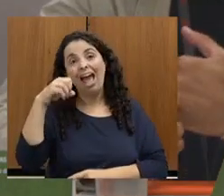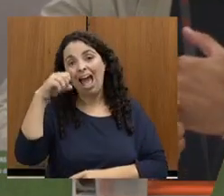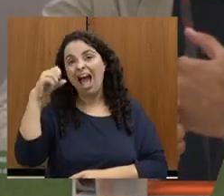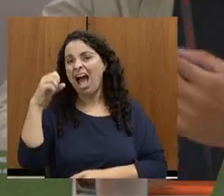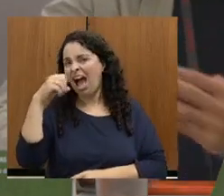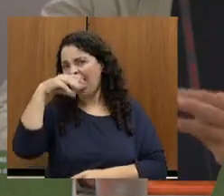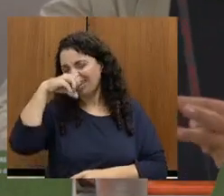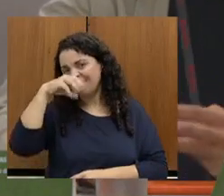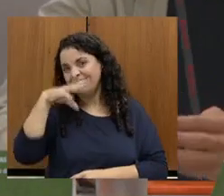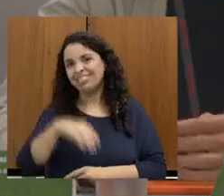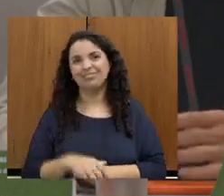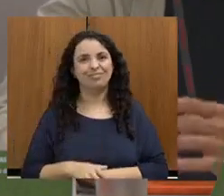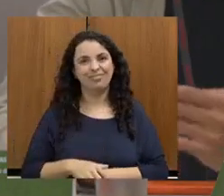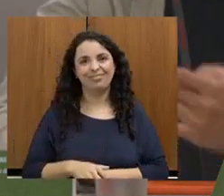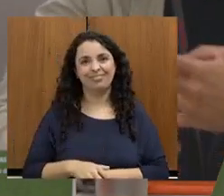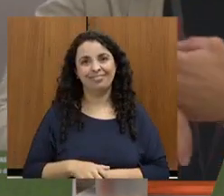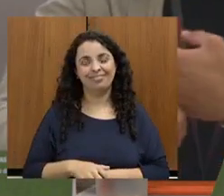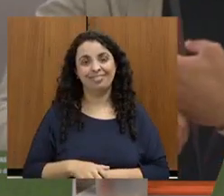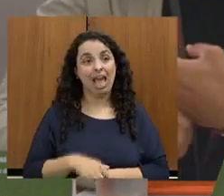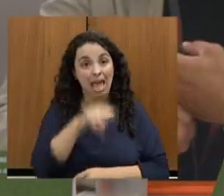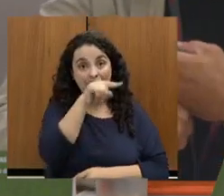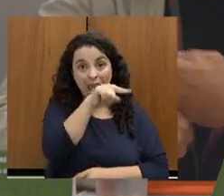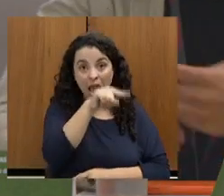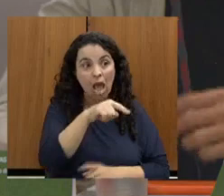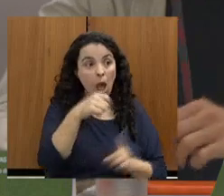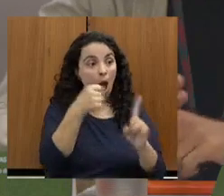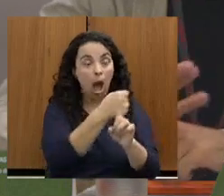não reagiu. Ele apanha e não reage.